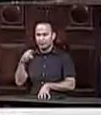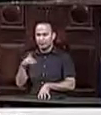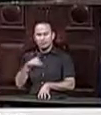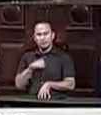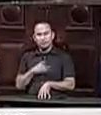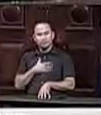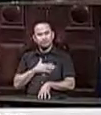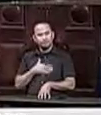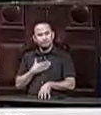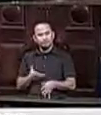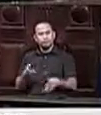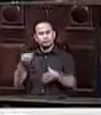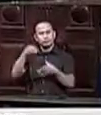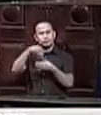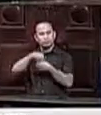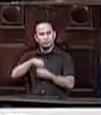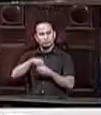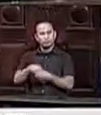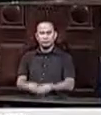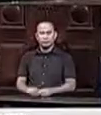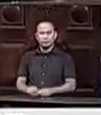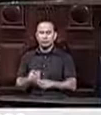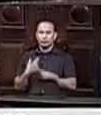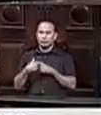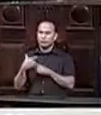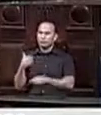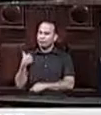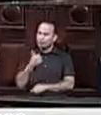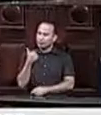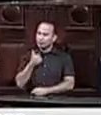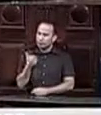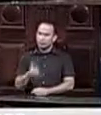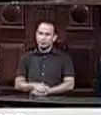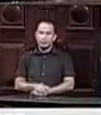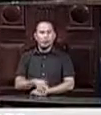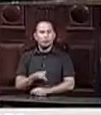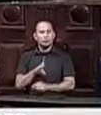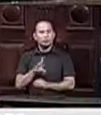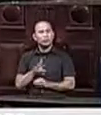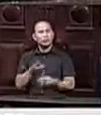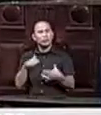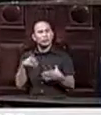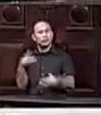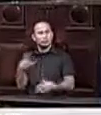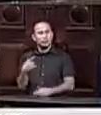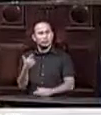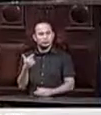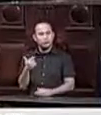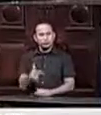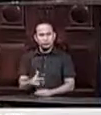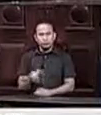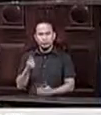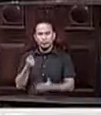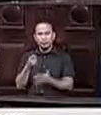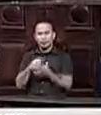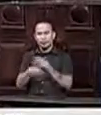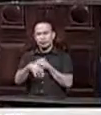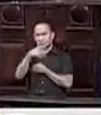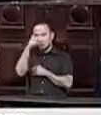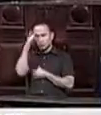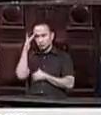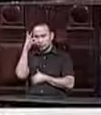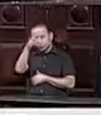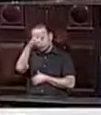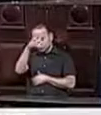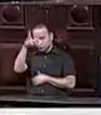votar não nesse projeto, porque no primeiro, né, enquanto nós não temos aí o pagamento dos servidores,